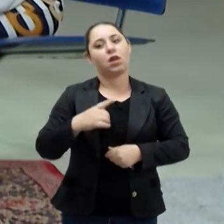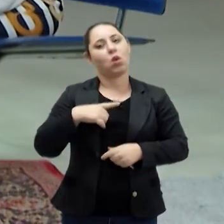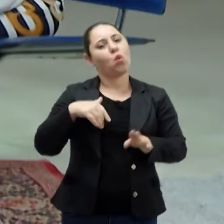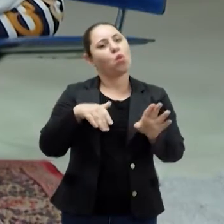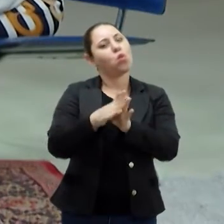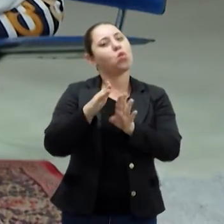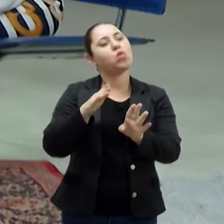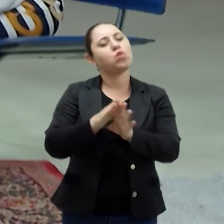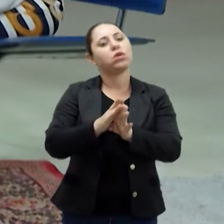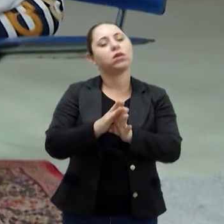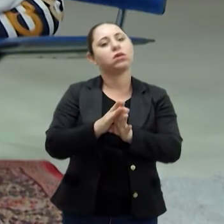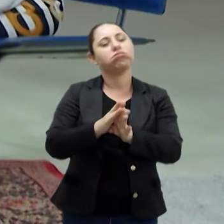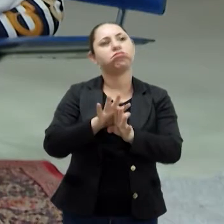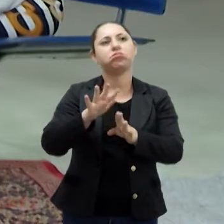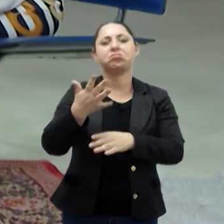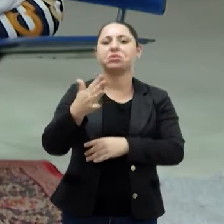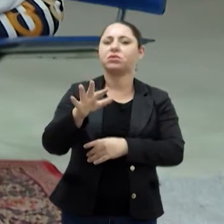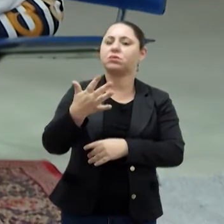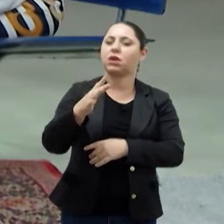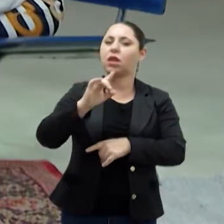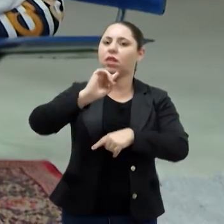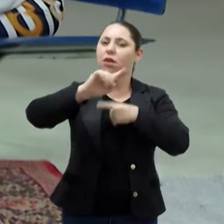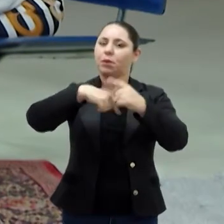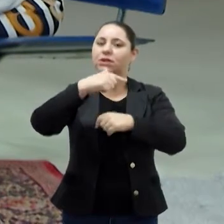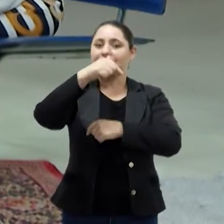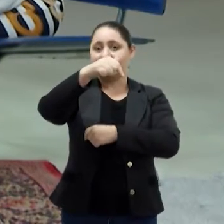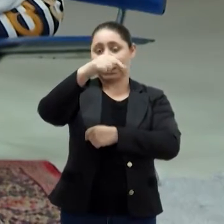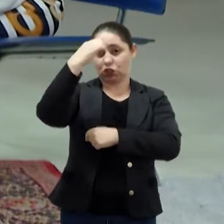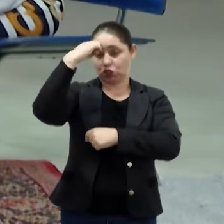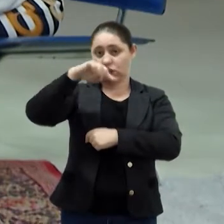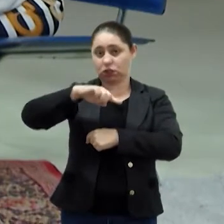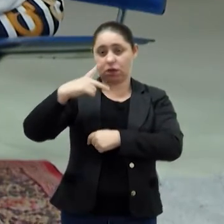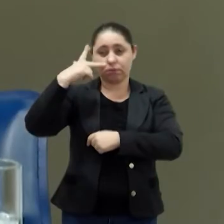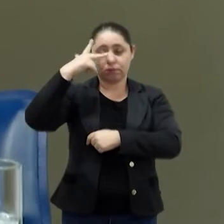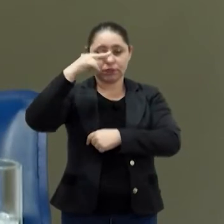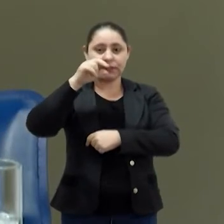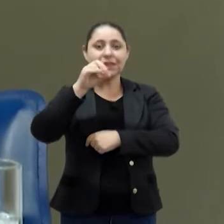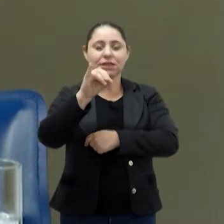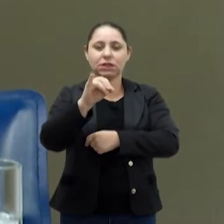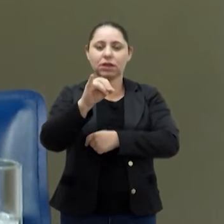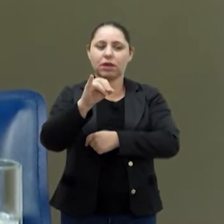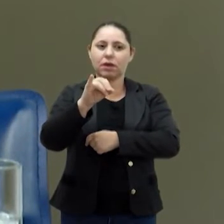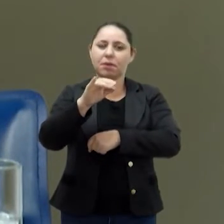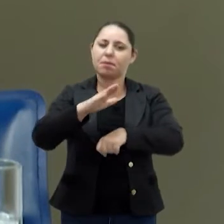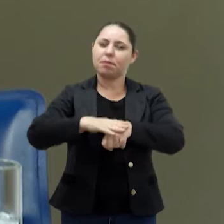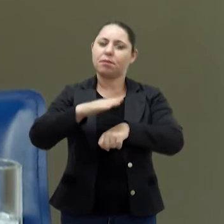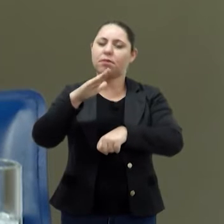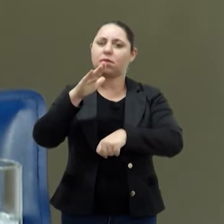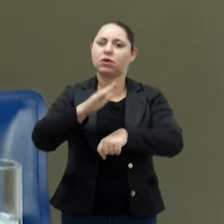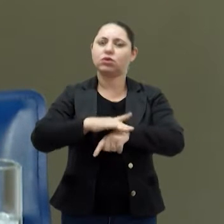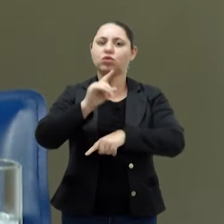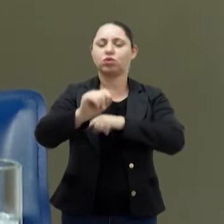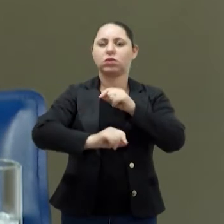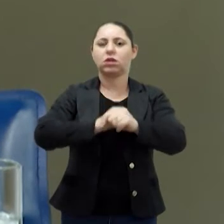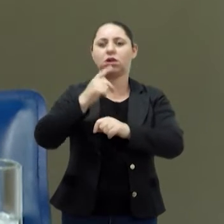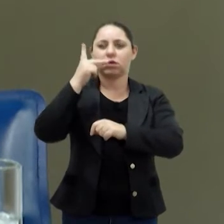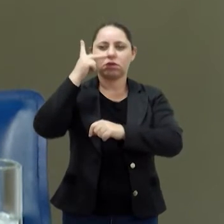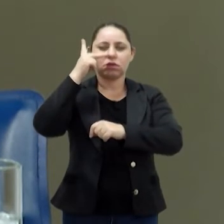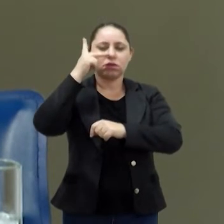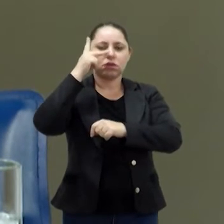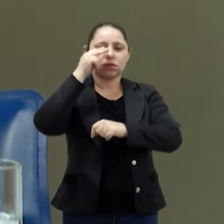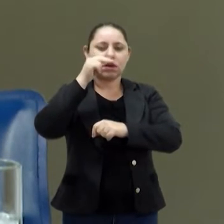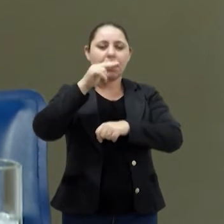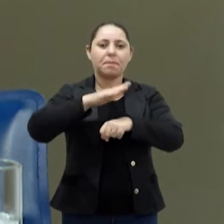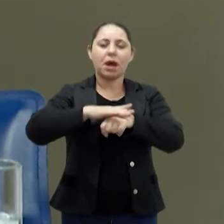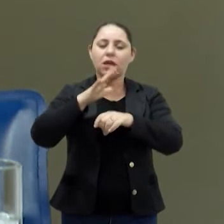física eu costumo orientar pelo menos após 7 dias da cirurgia. Se for um pouquinho mais, se for uma